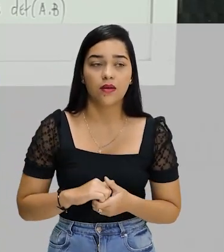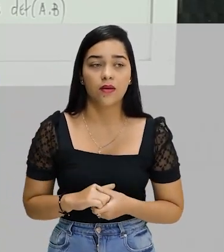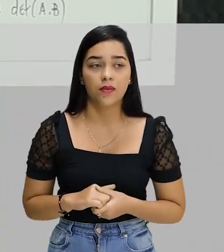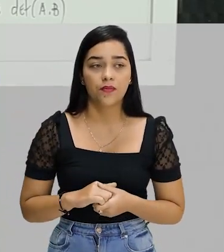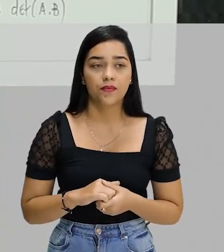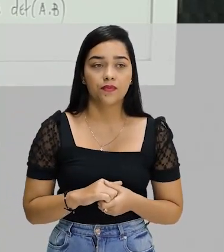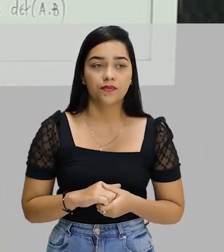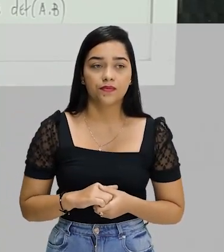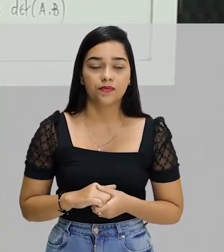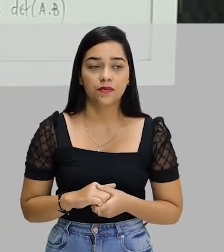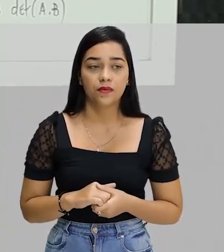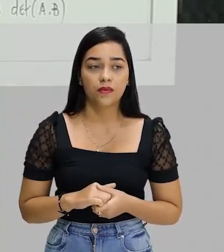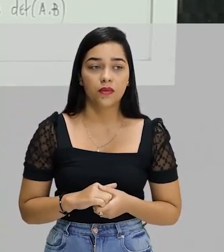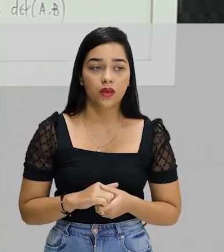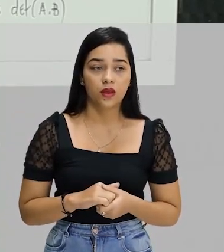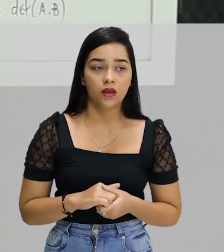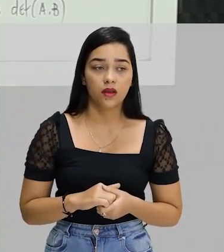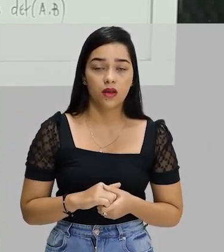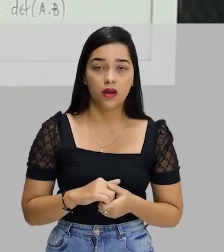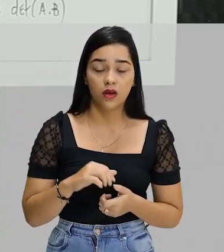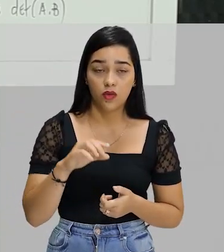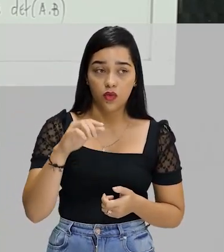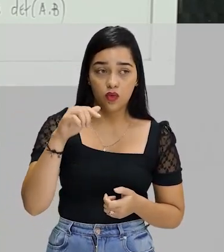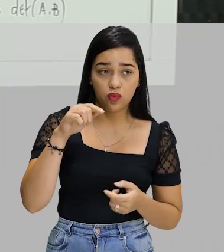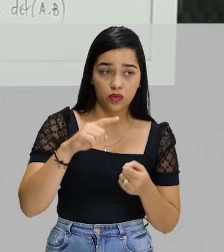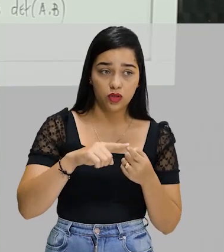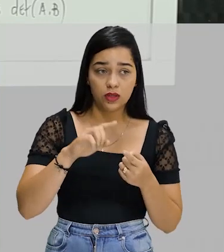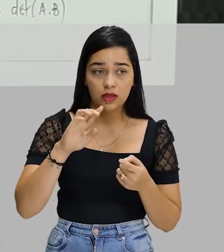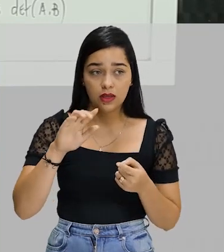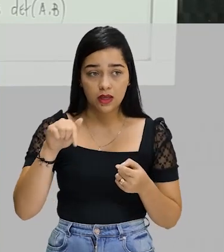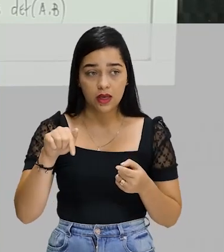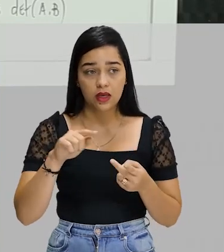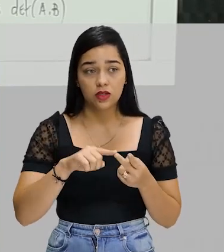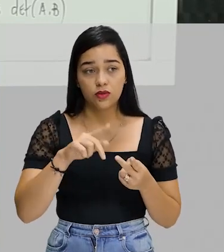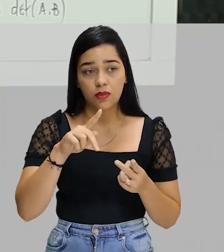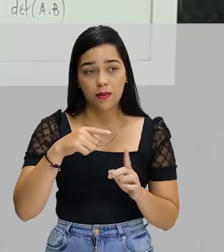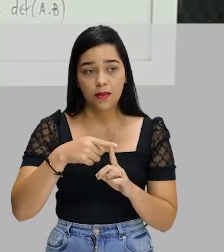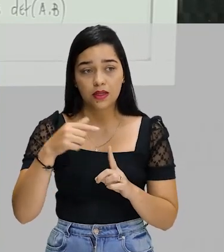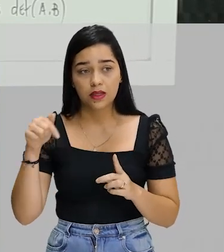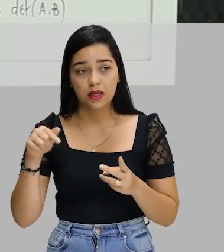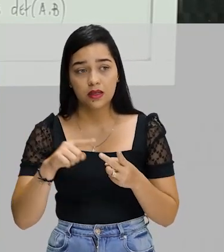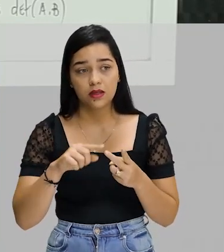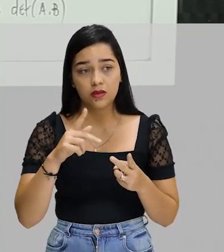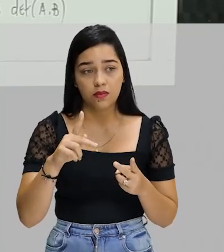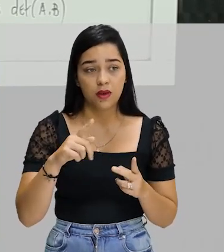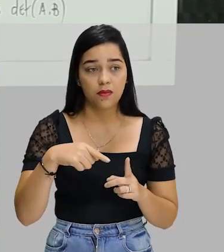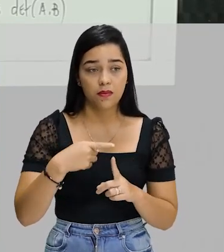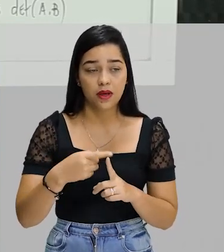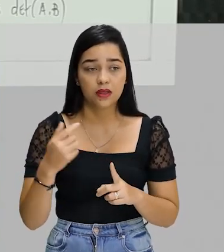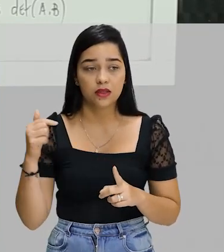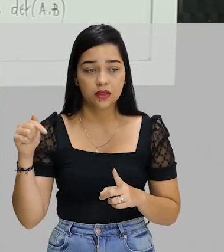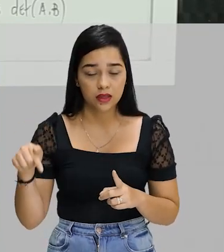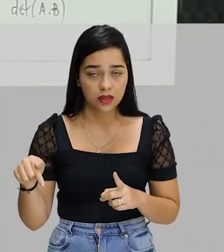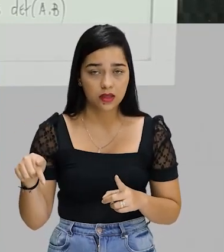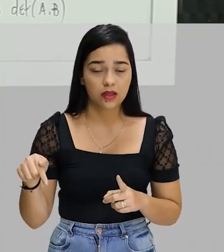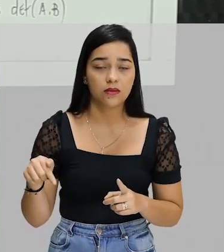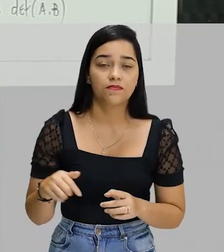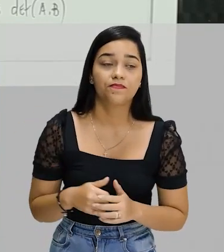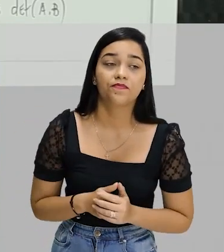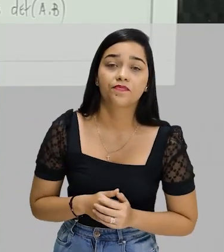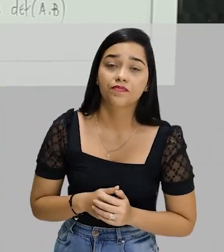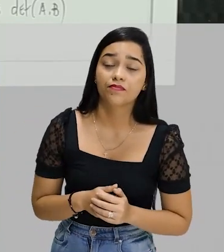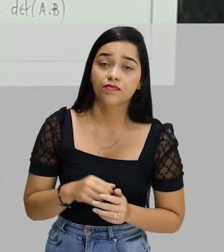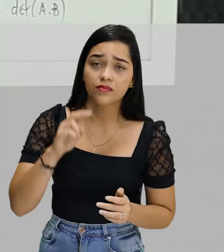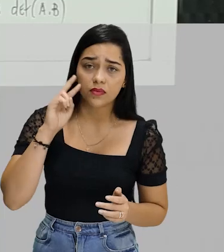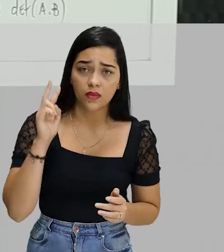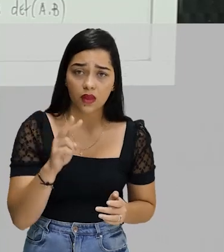de P, o determinante de P mais Q, e determinante de P mais determinante de Q. Olha só, galera,